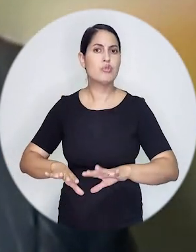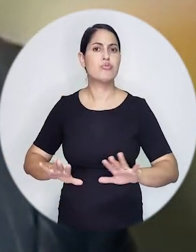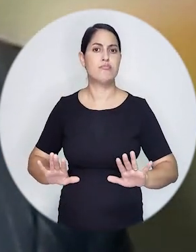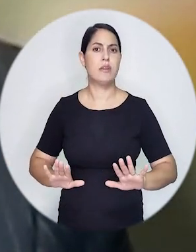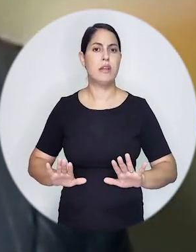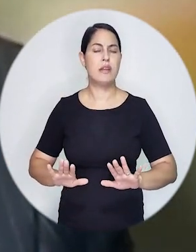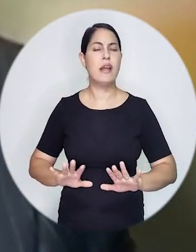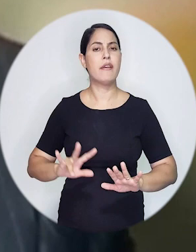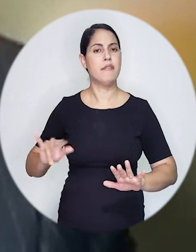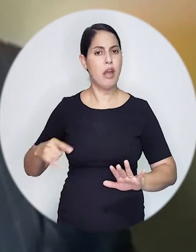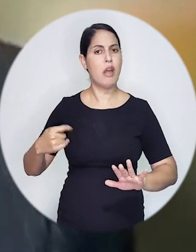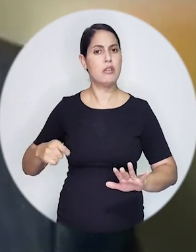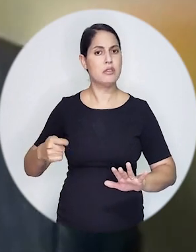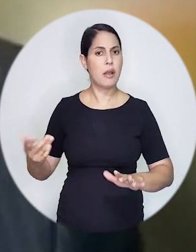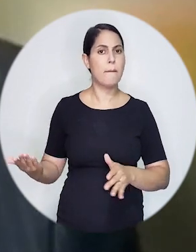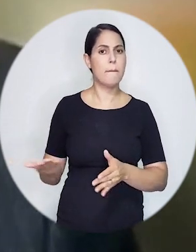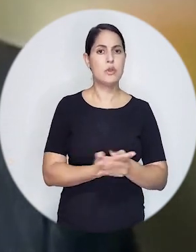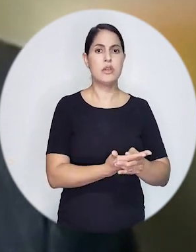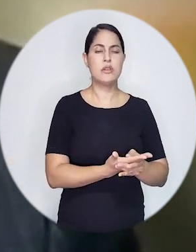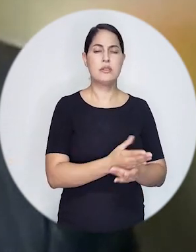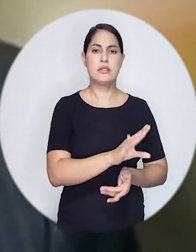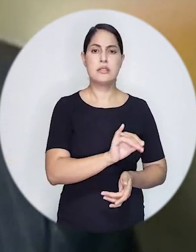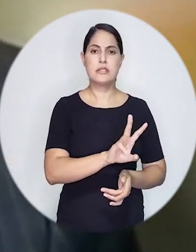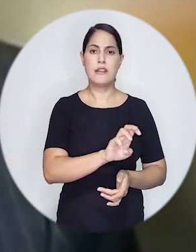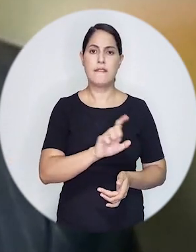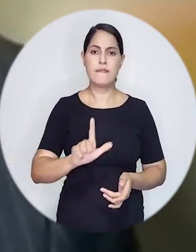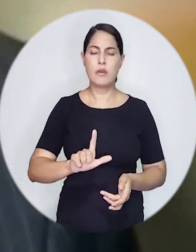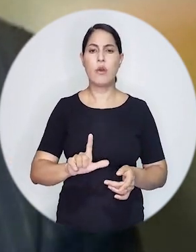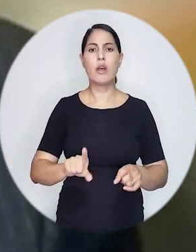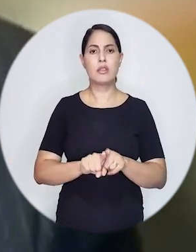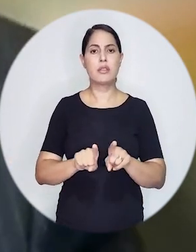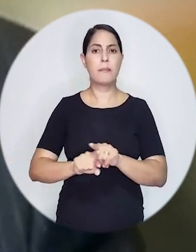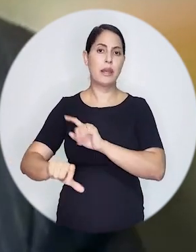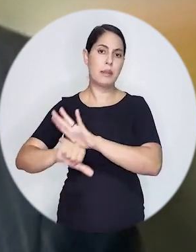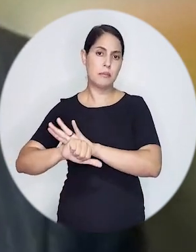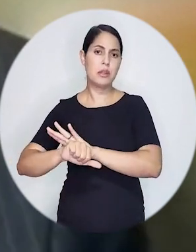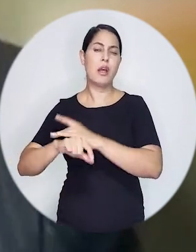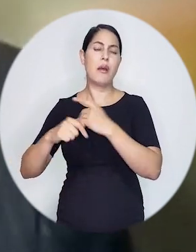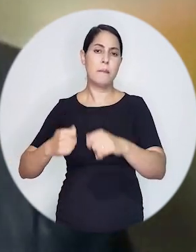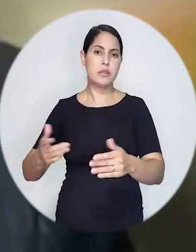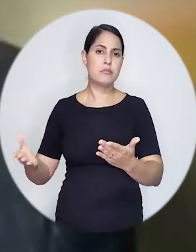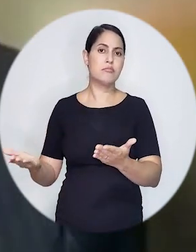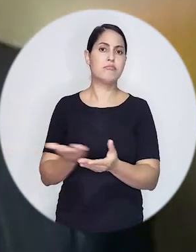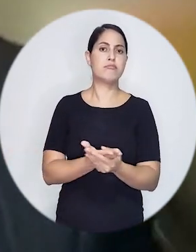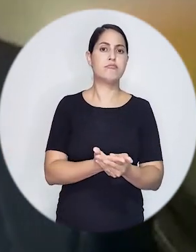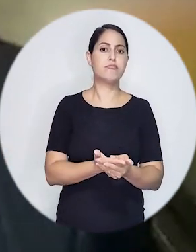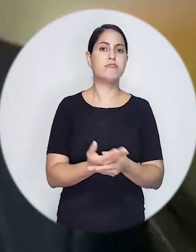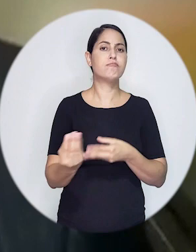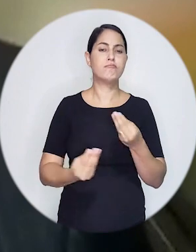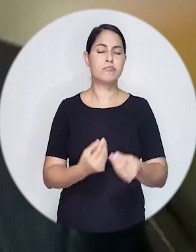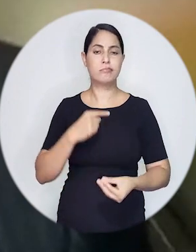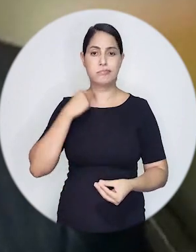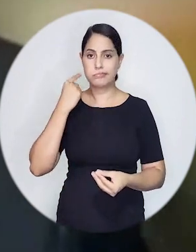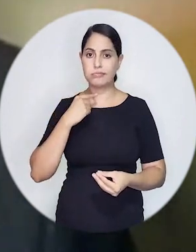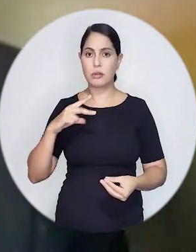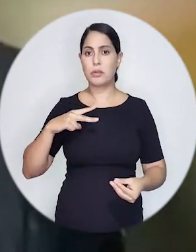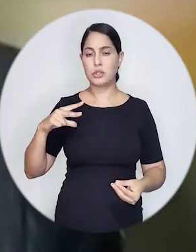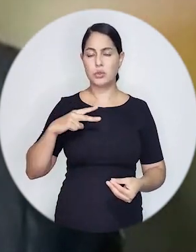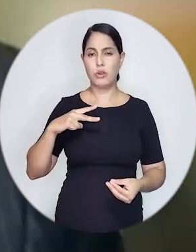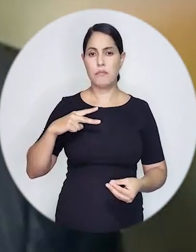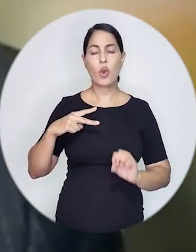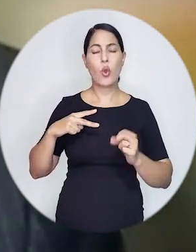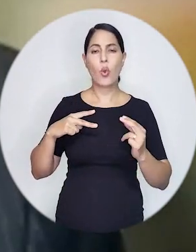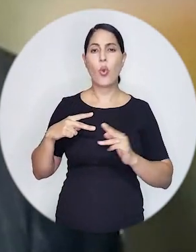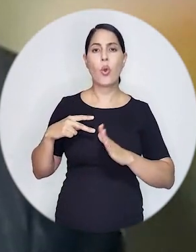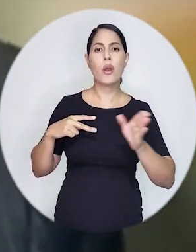dano causado, sem prejuízo da esfera penal, também judicializar através de um advogado ou